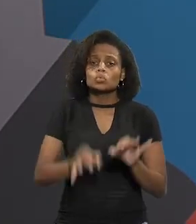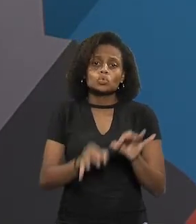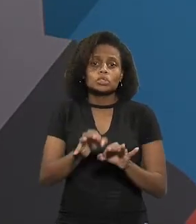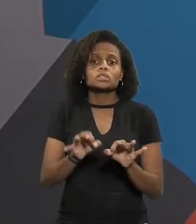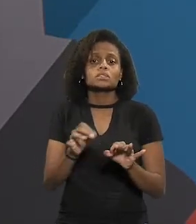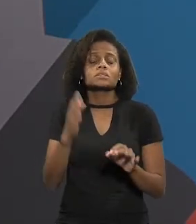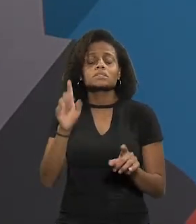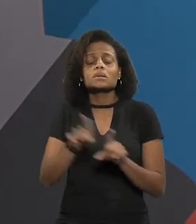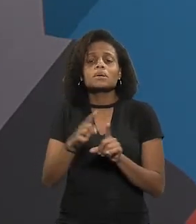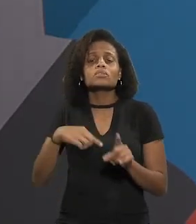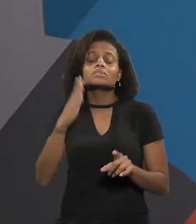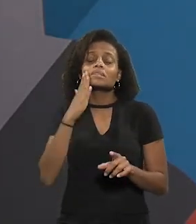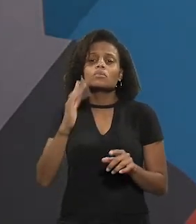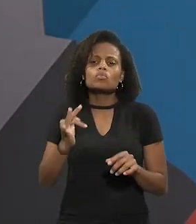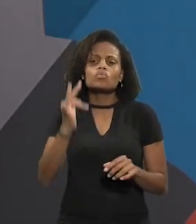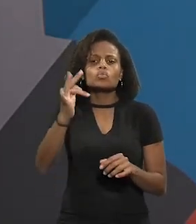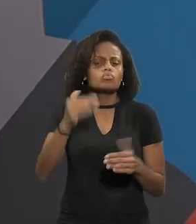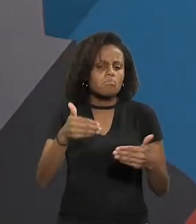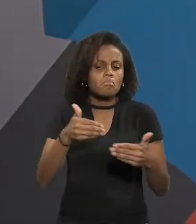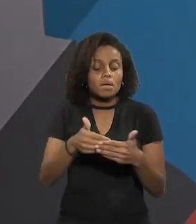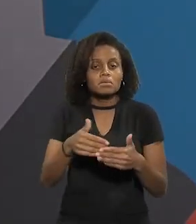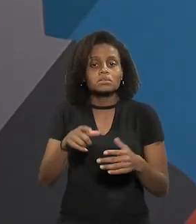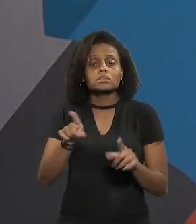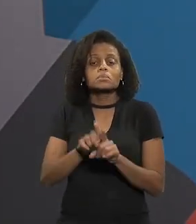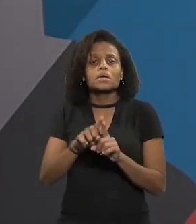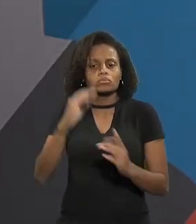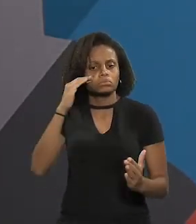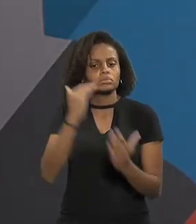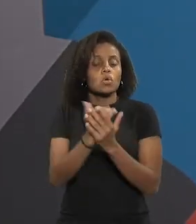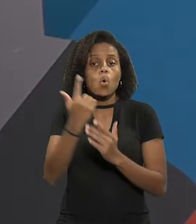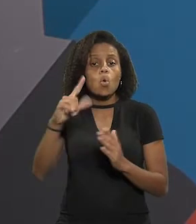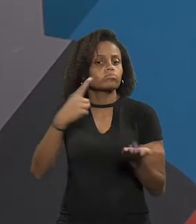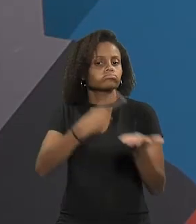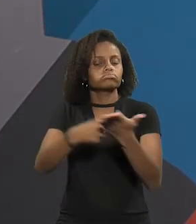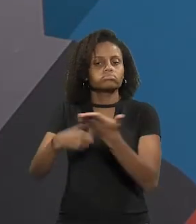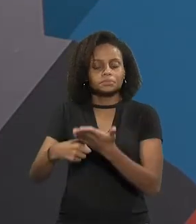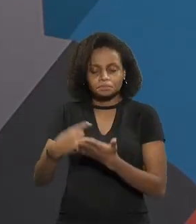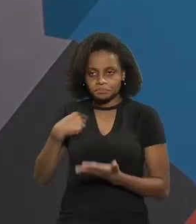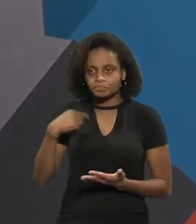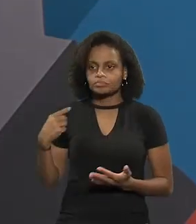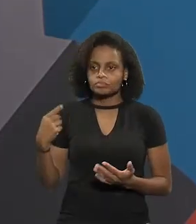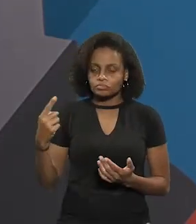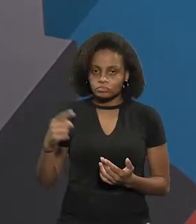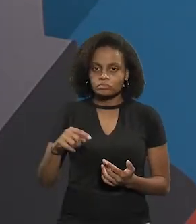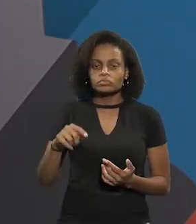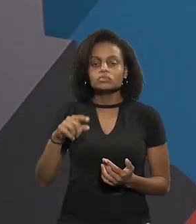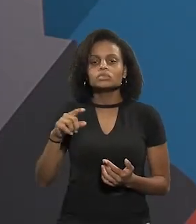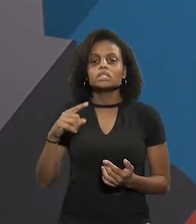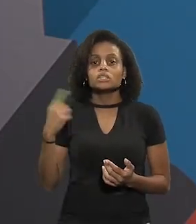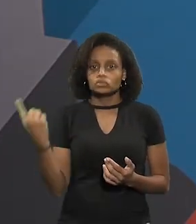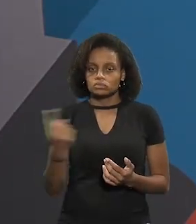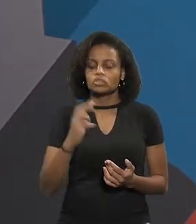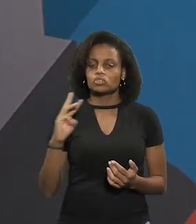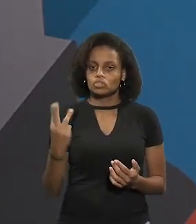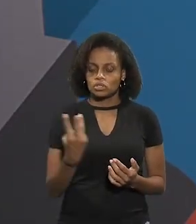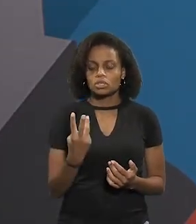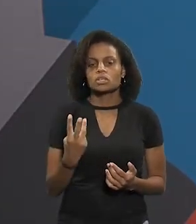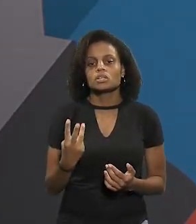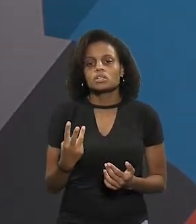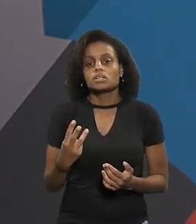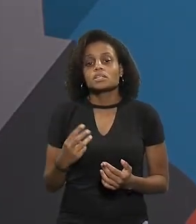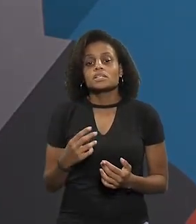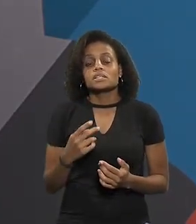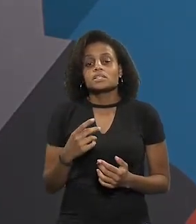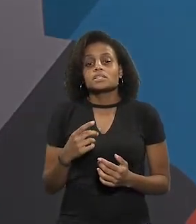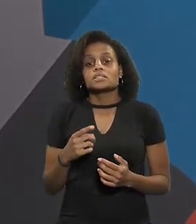bem próximo a gente possa, cumprir um outro compromisso de campanha, meu, do deputado Quinoploc e também do governador, no sentido de